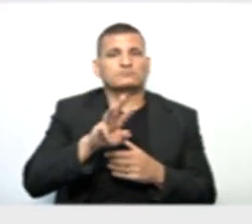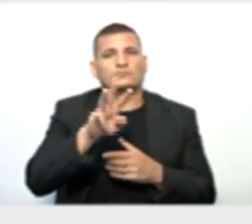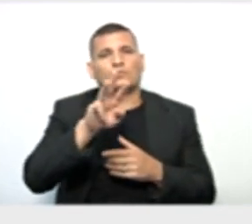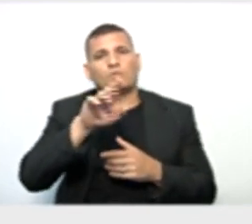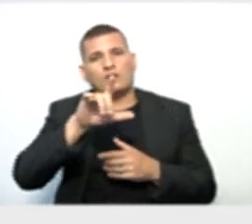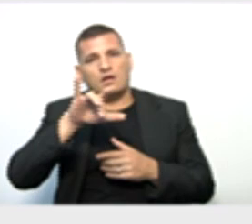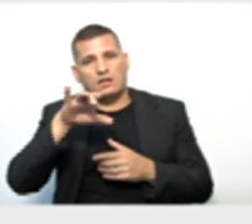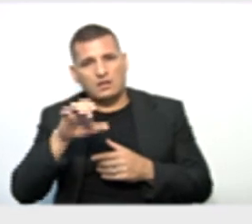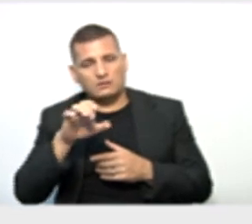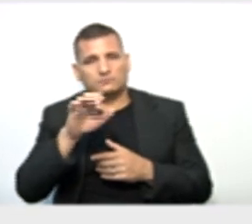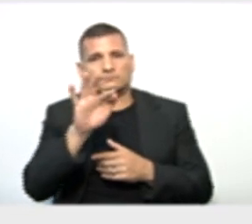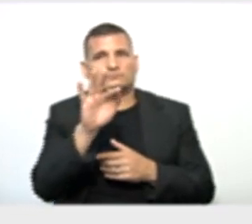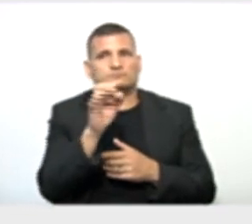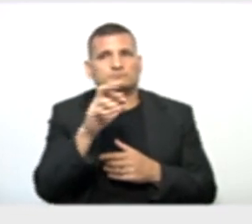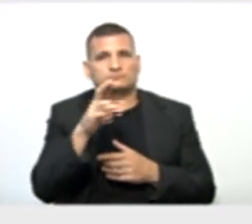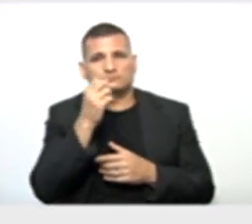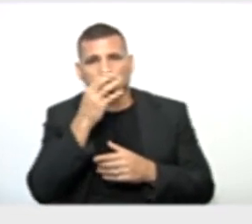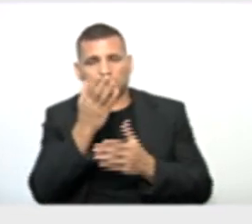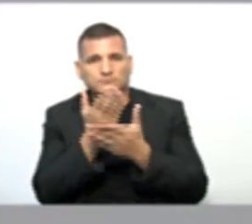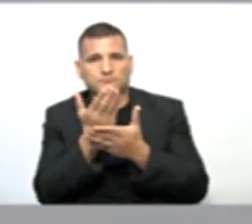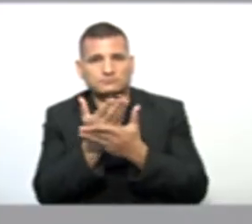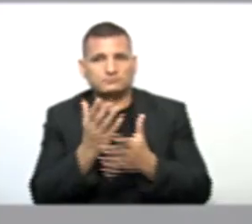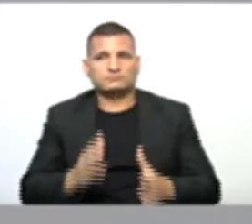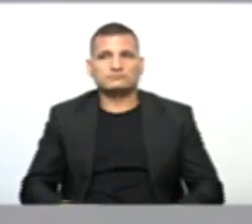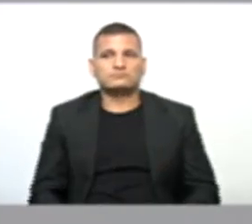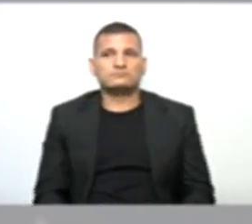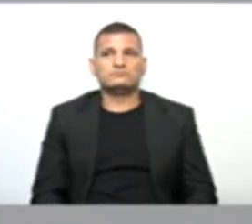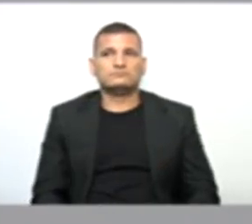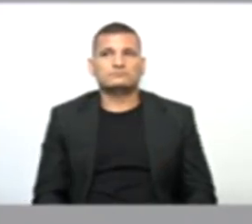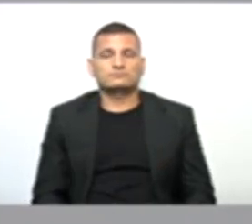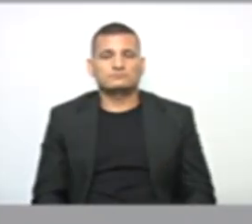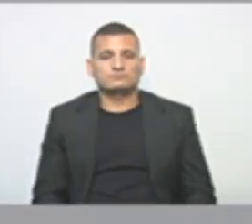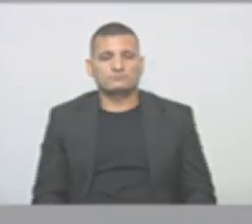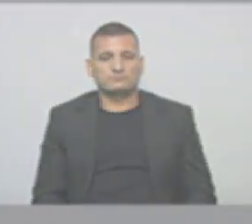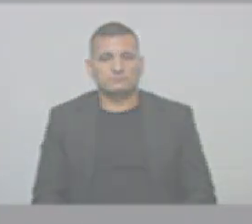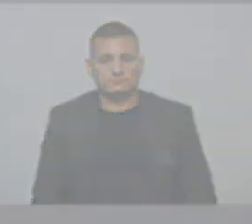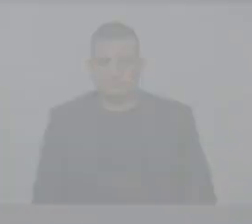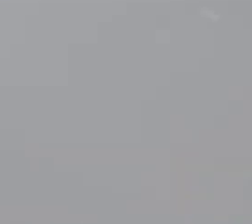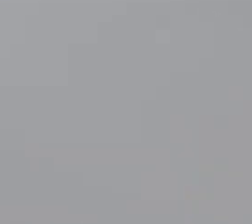e o comando for. Bons estudos!